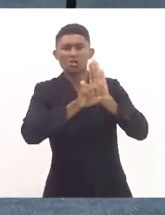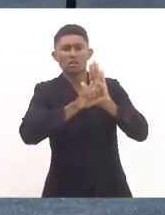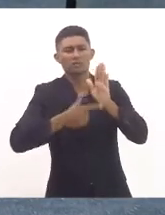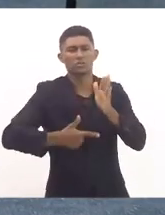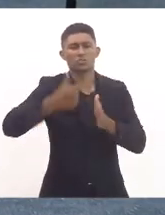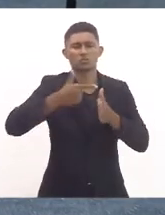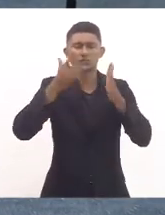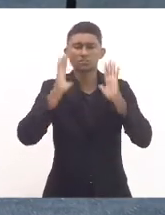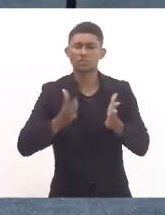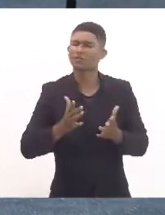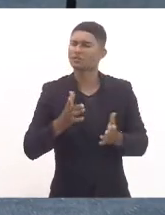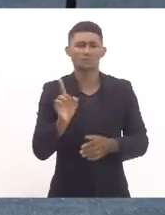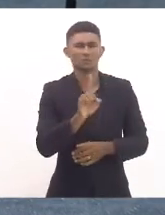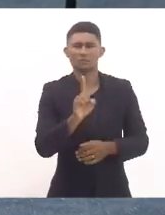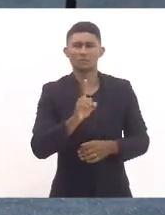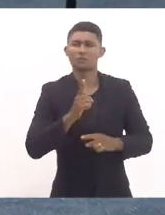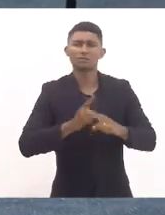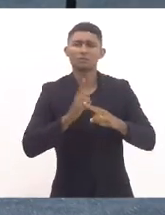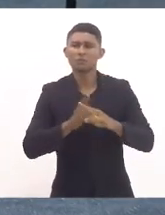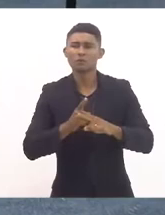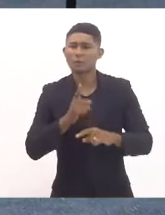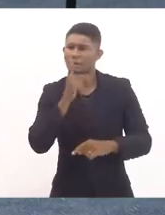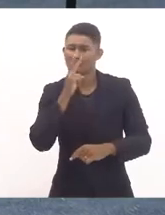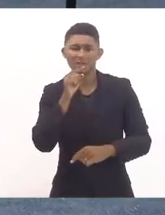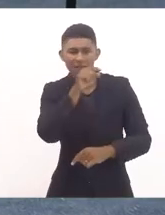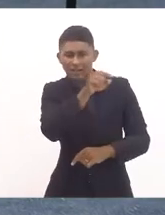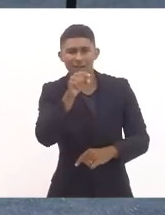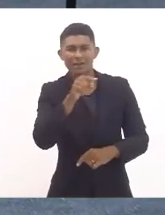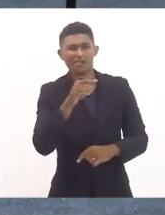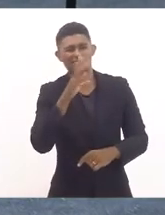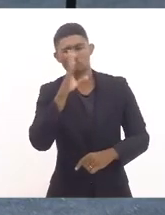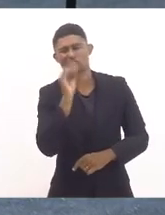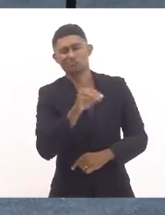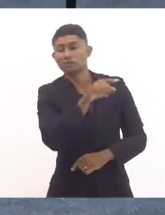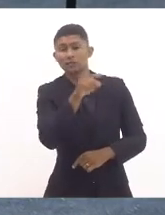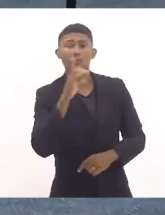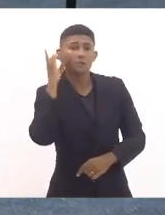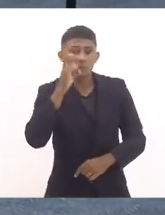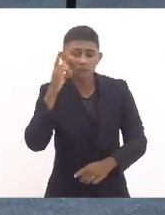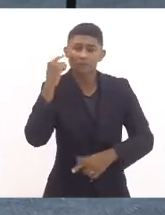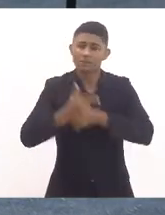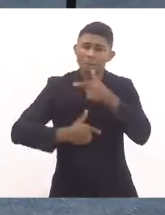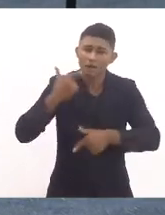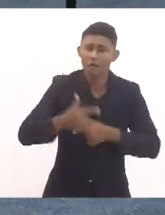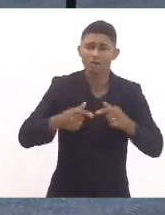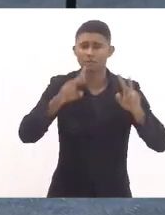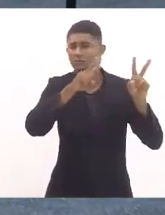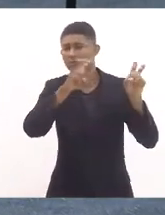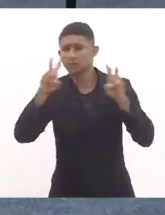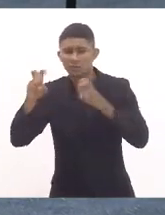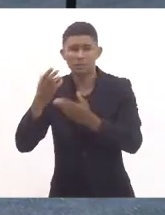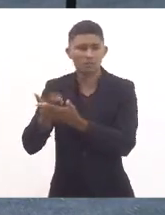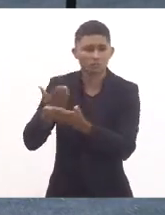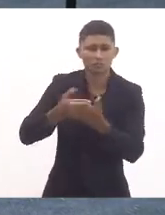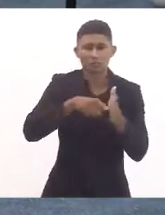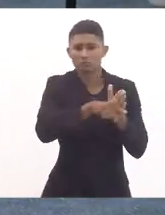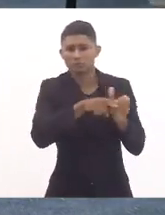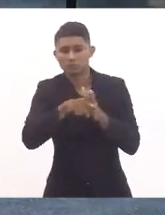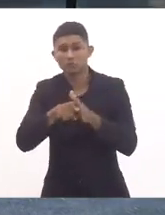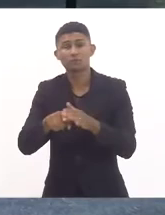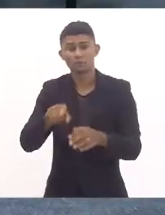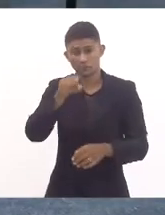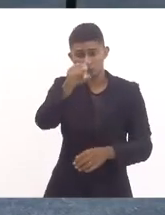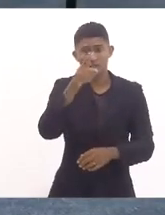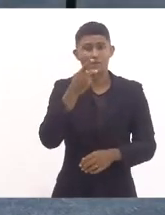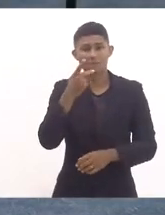uma falta de consideração para aquele deputado que trabalhou, que discutiu o tema e tem profundidade no assunto. Quando Vossa Excelência